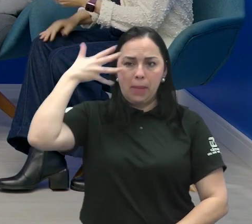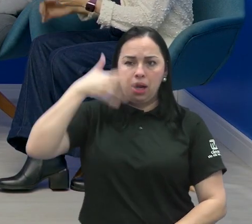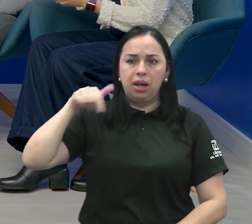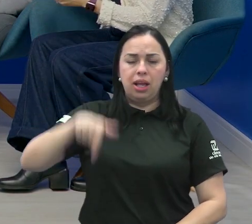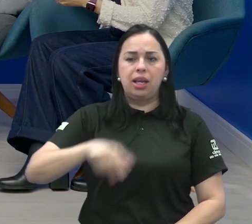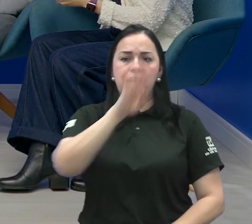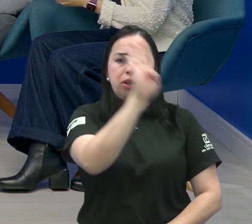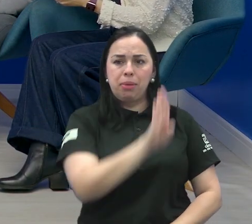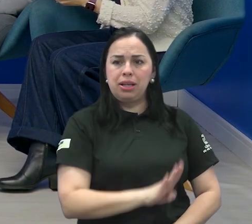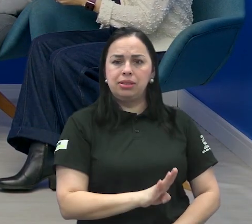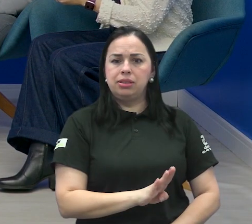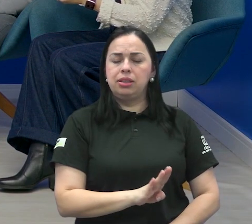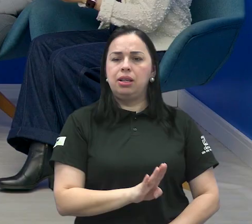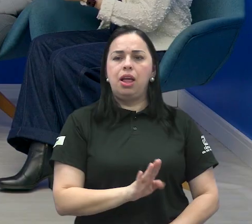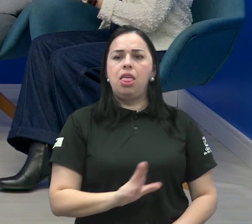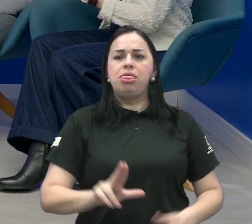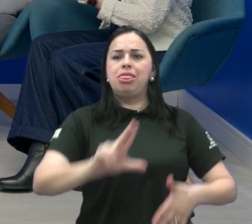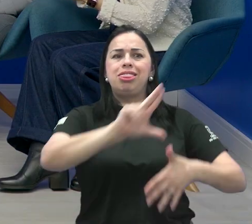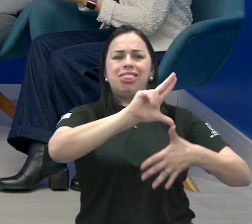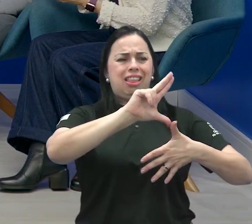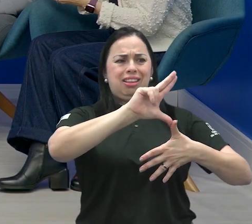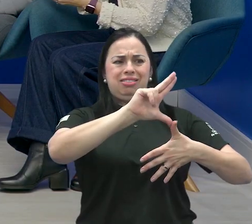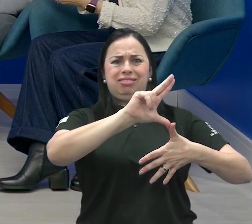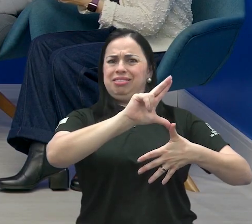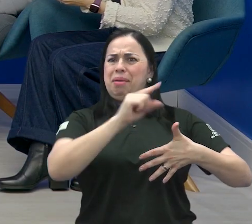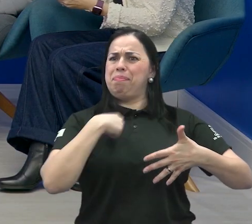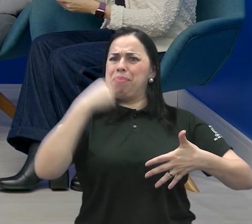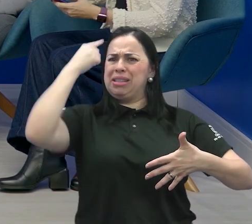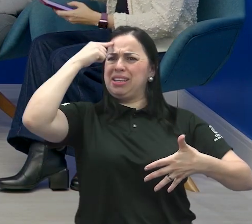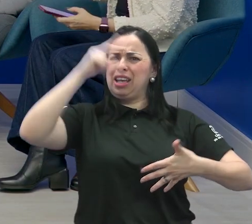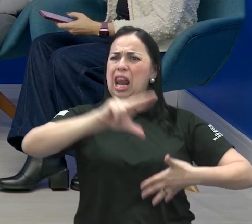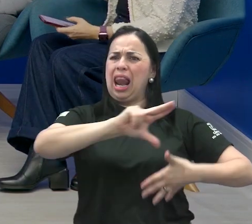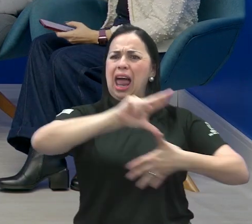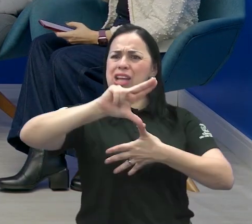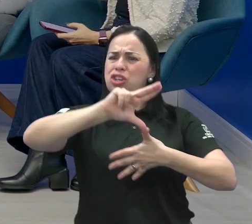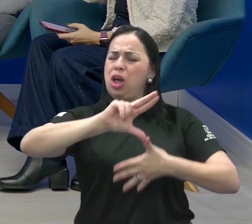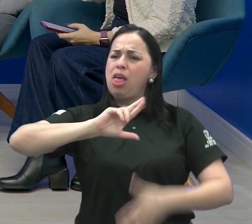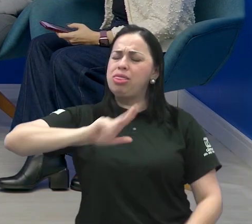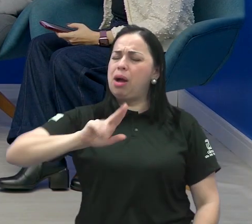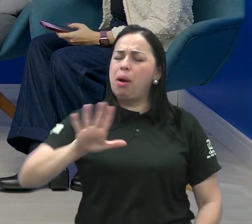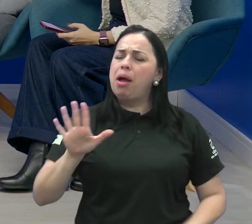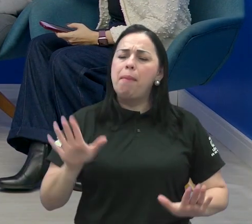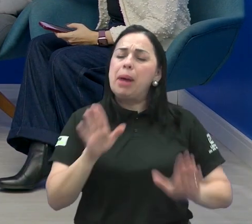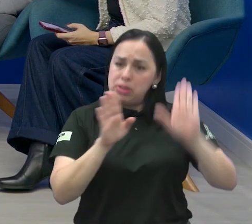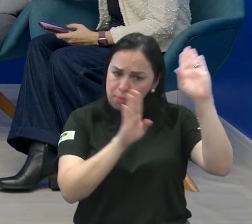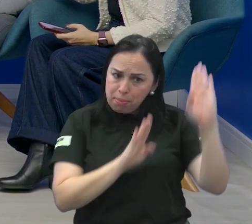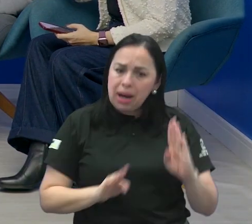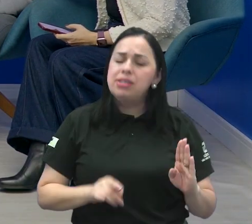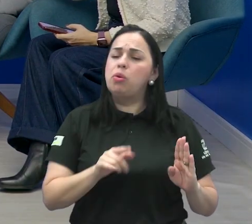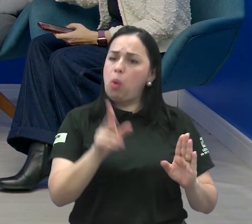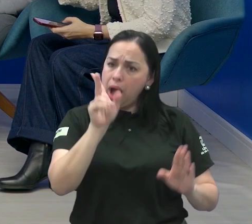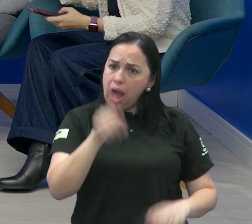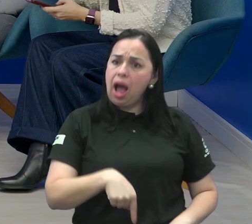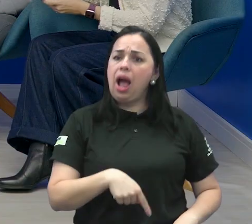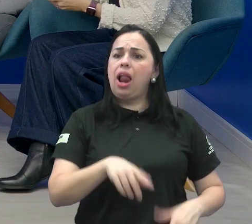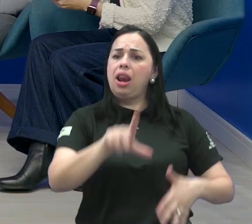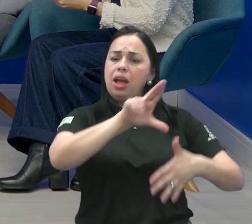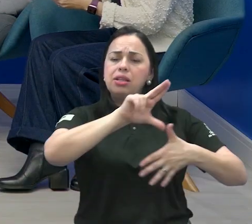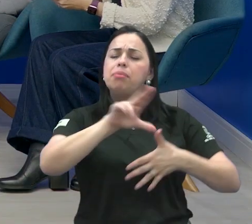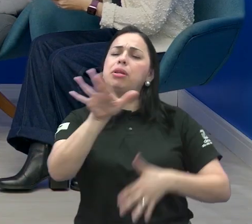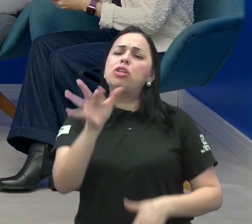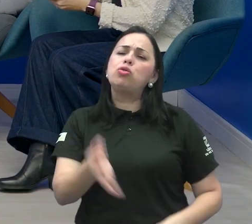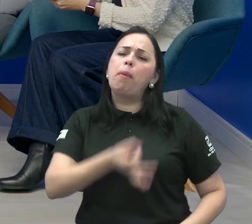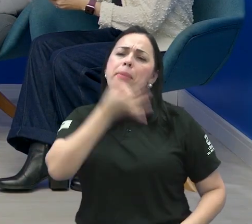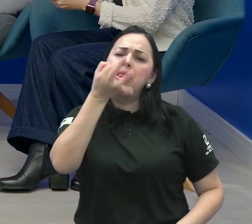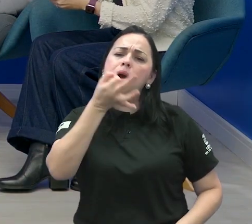falou assim, ele disse que o Brasil não se considera latino, né? Existe essa dificuldade do Brasil se entender da América Latina. Na